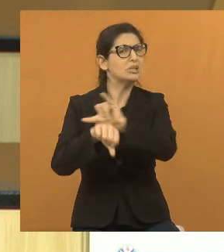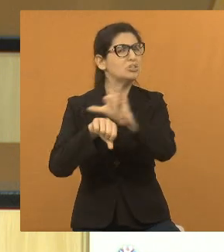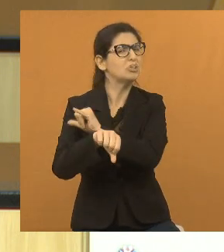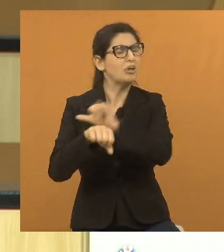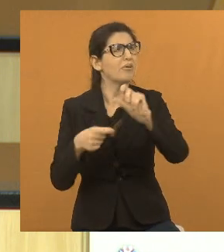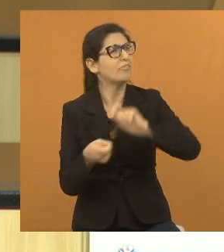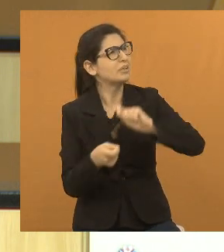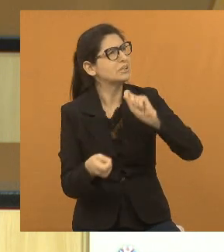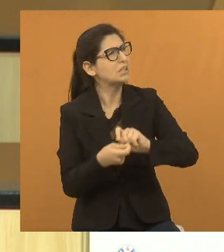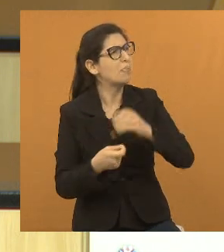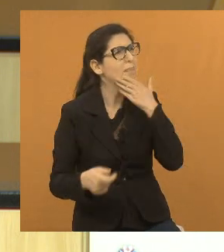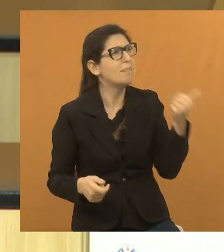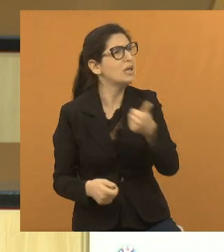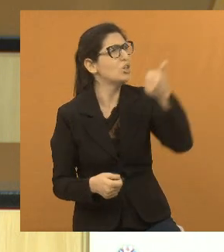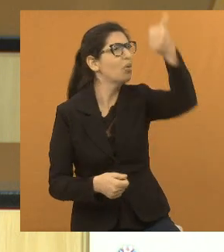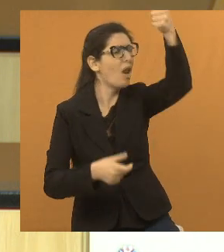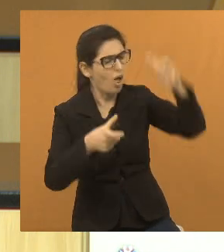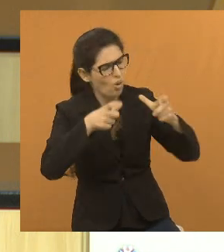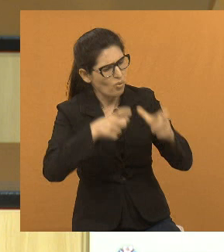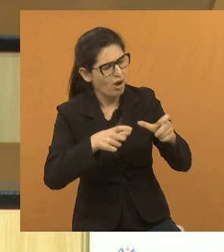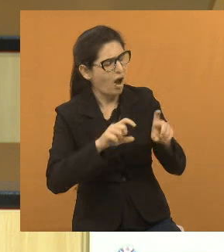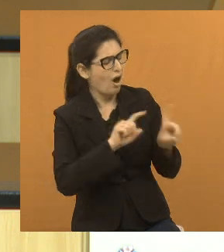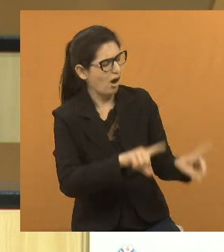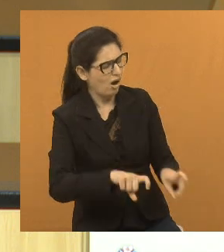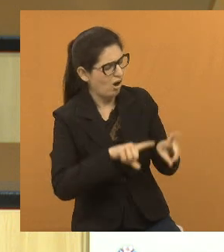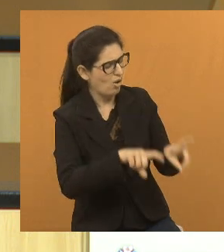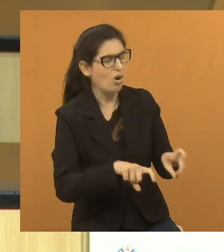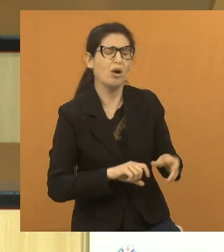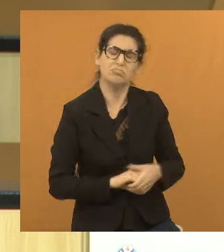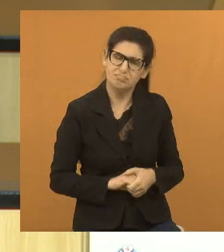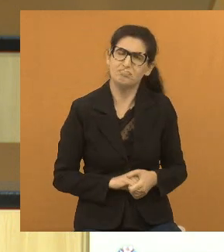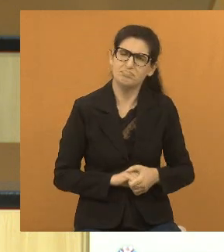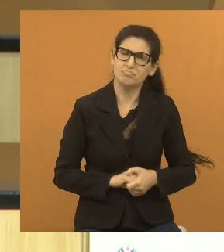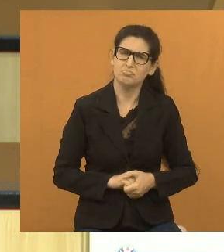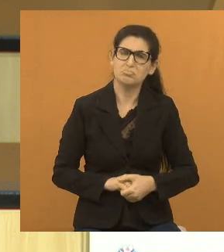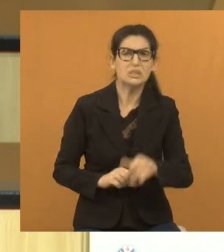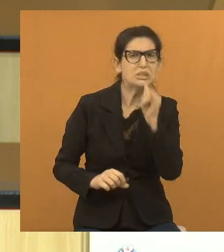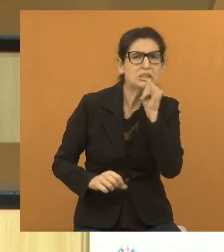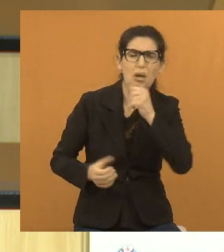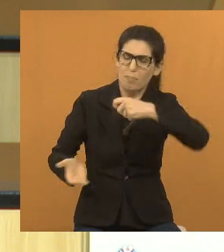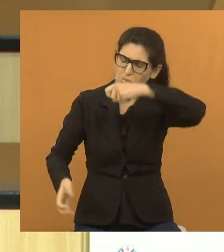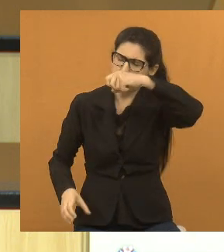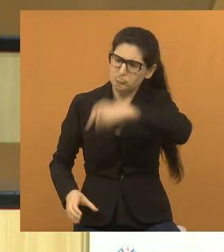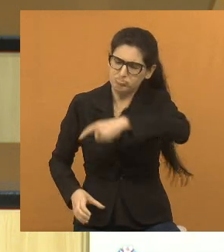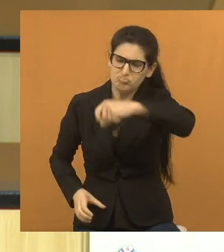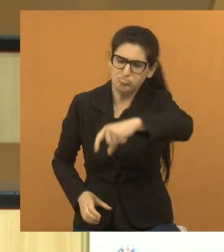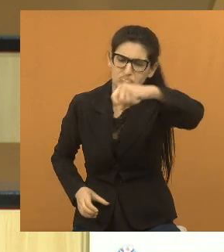para melhorar a área rural, de ter uma agricultura,